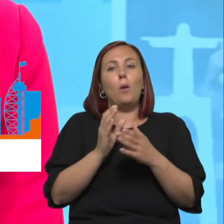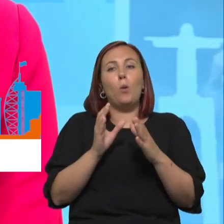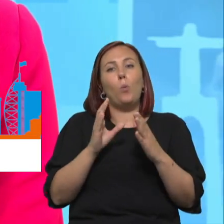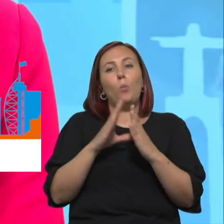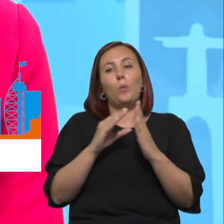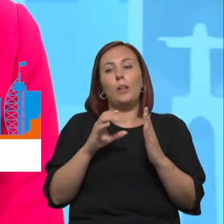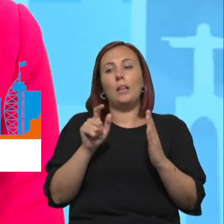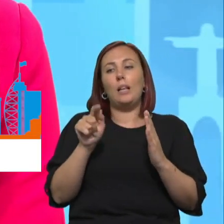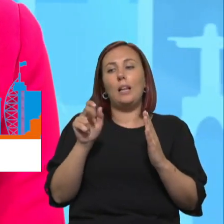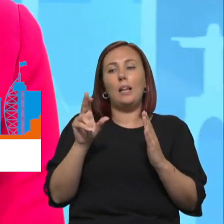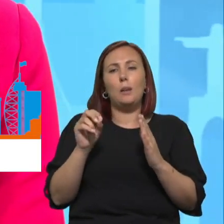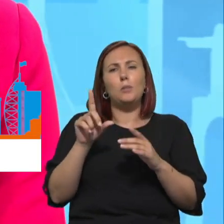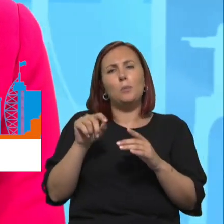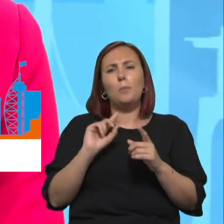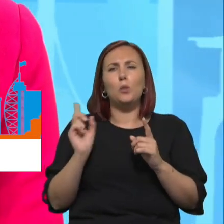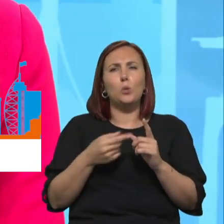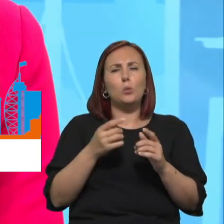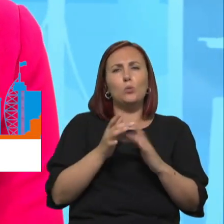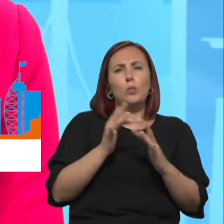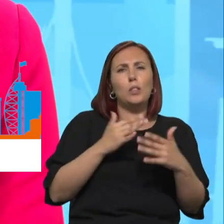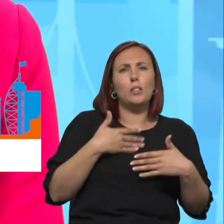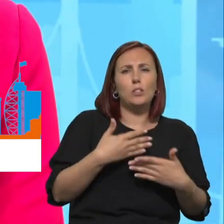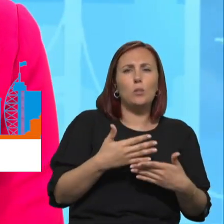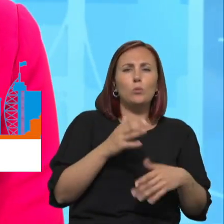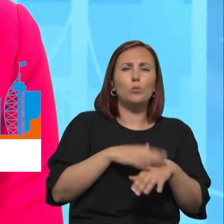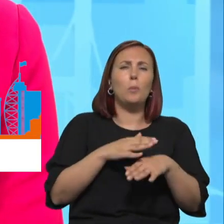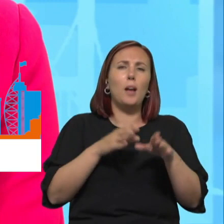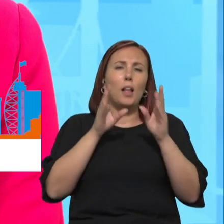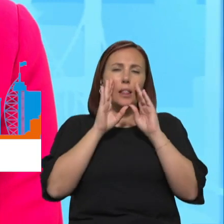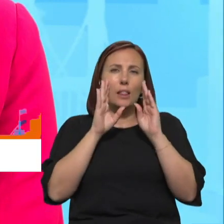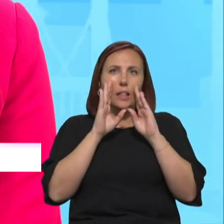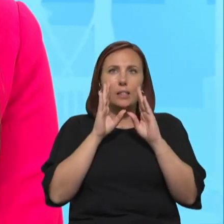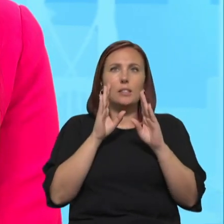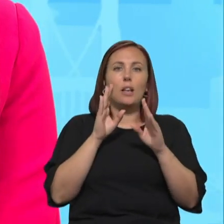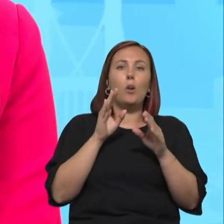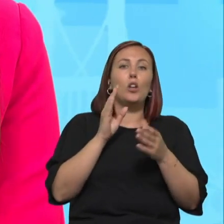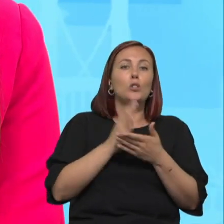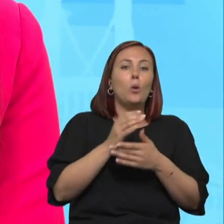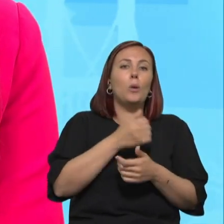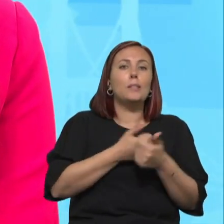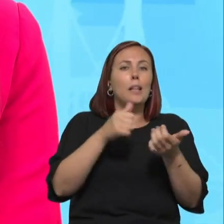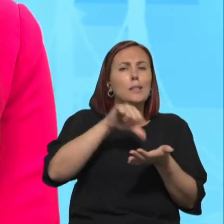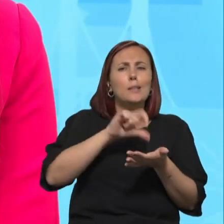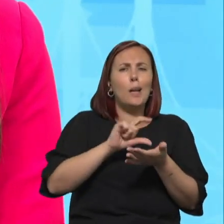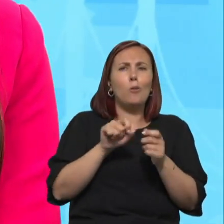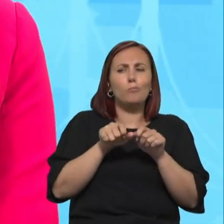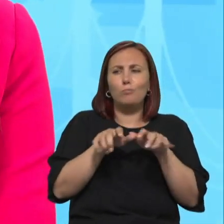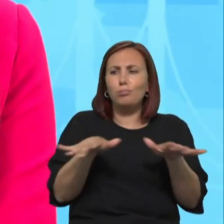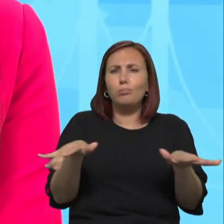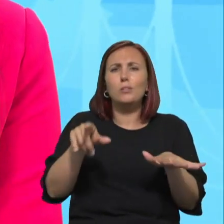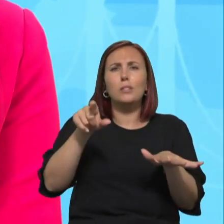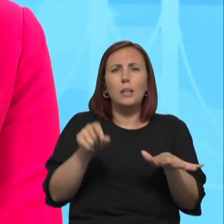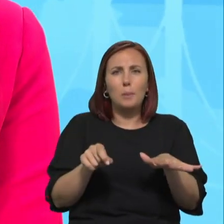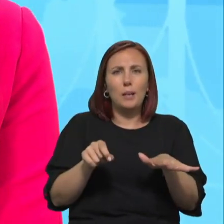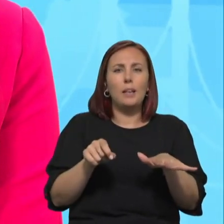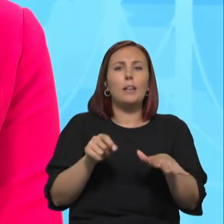os cristãos. Portanto, este desprendimento, esta atenção às periferias, e aqui acho que há também uma colagem grande